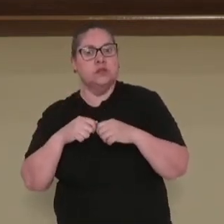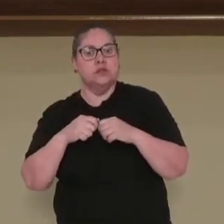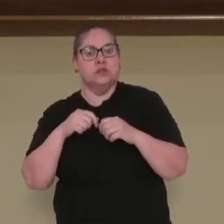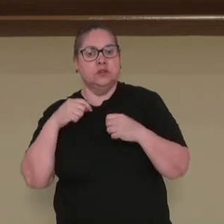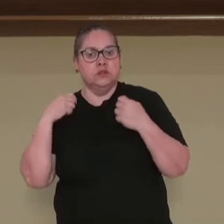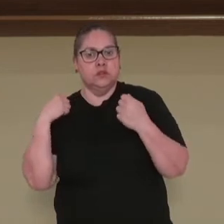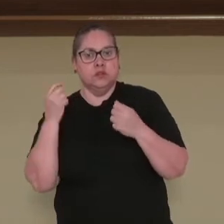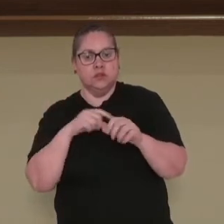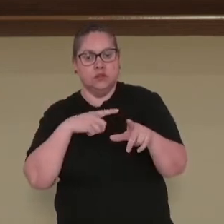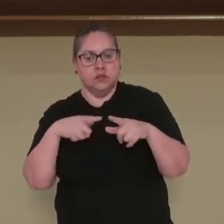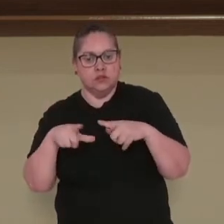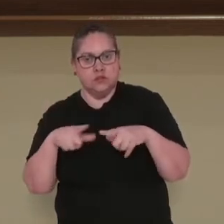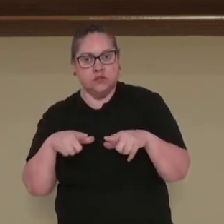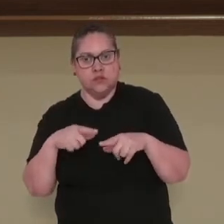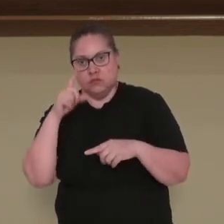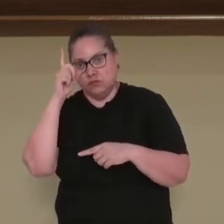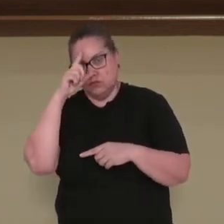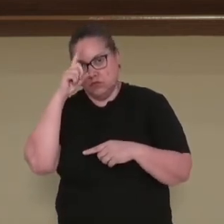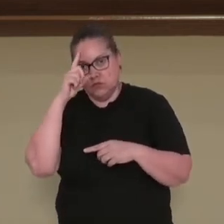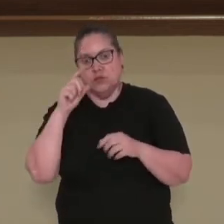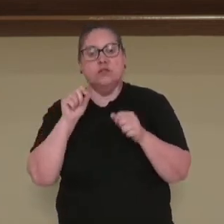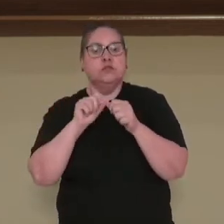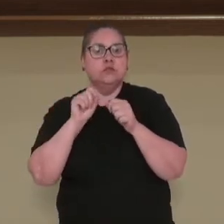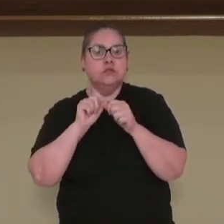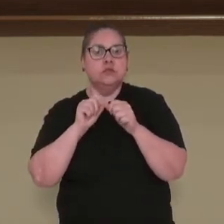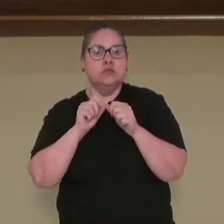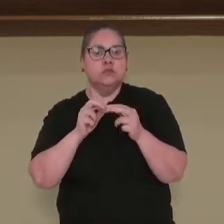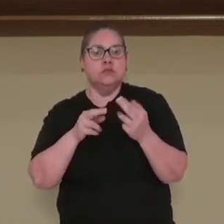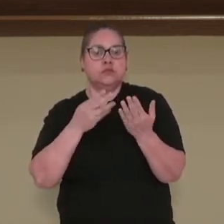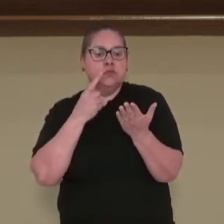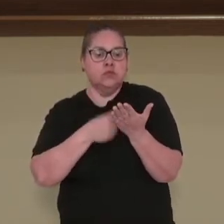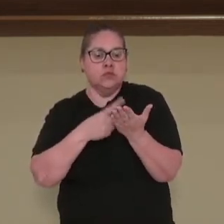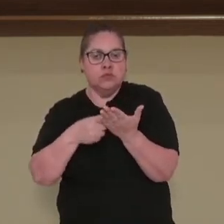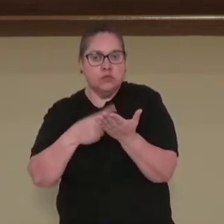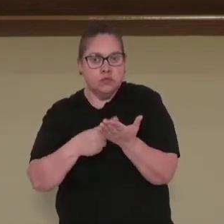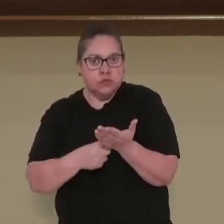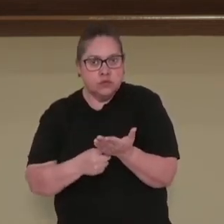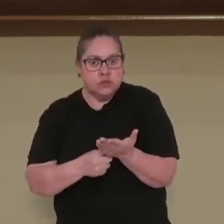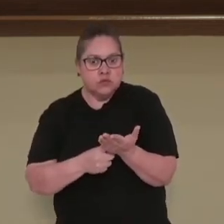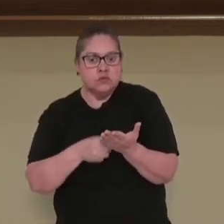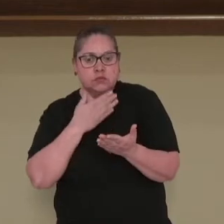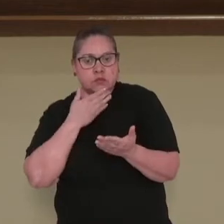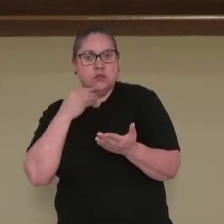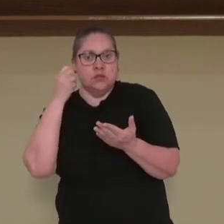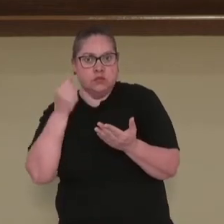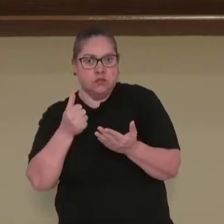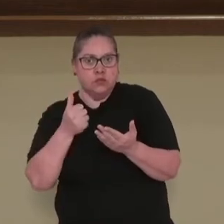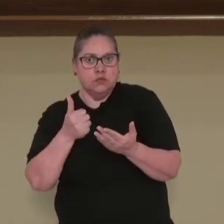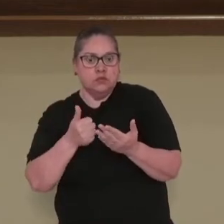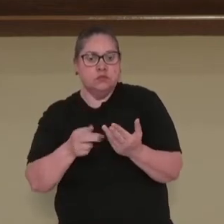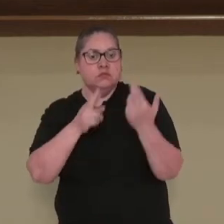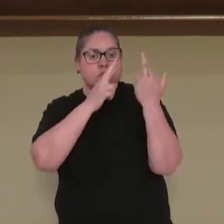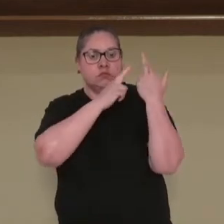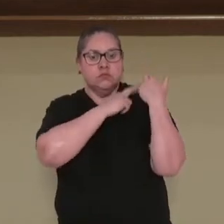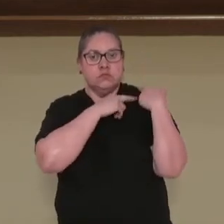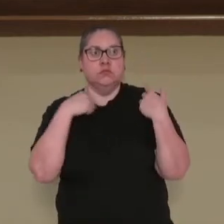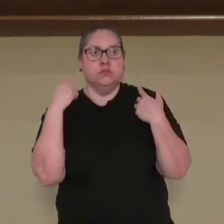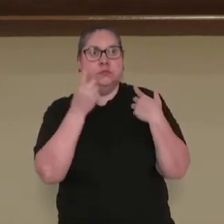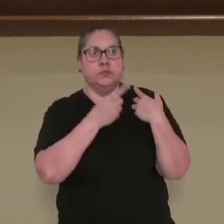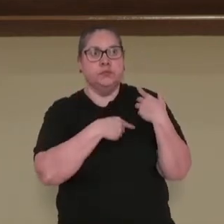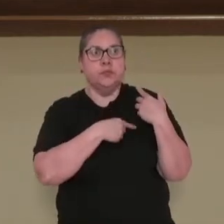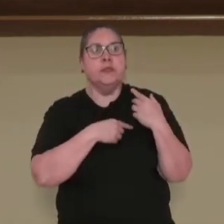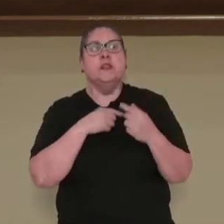meio ambiente, para a sua saúde e para a sua comunidade. O que você tem feito então no dia a dia que tem